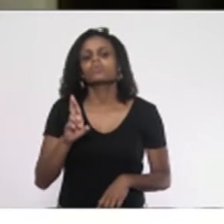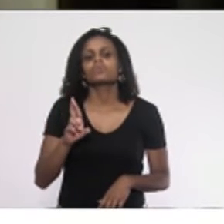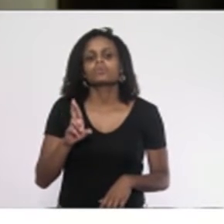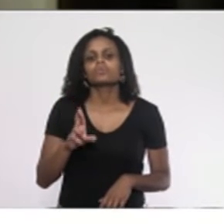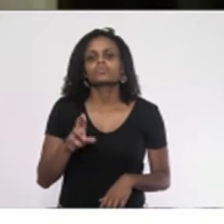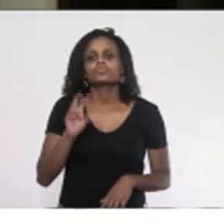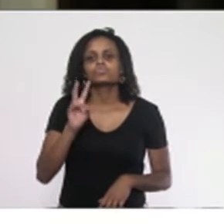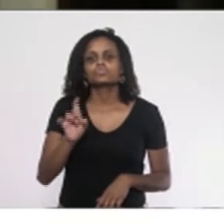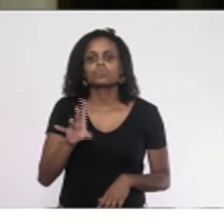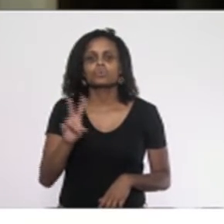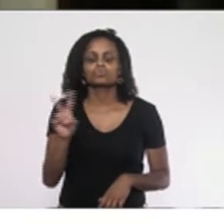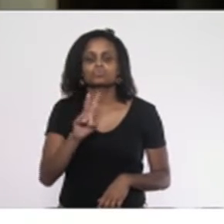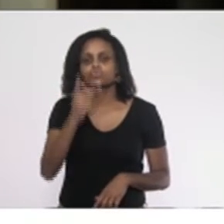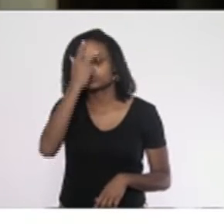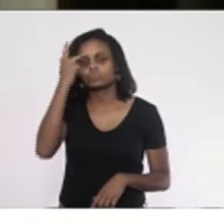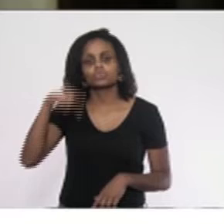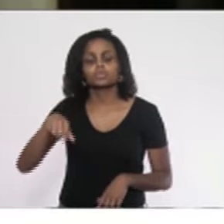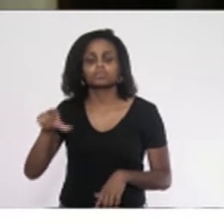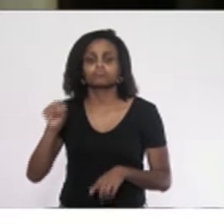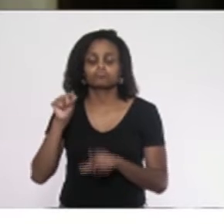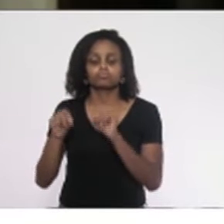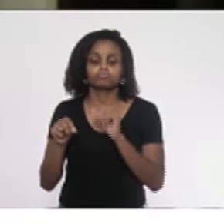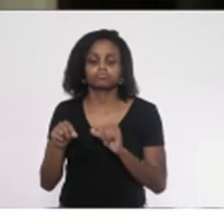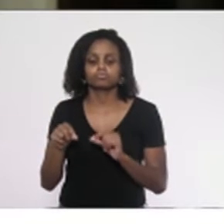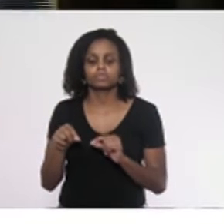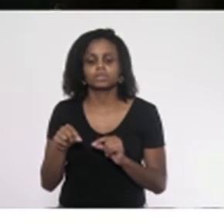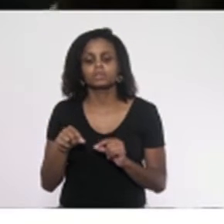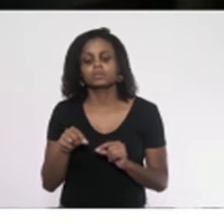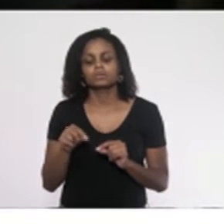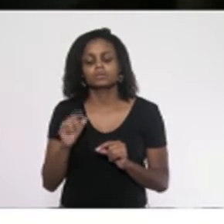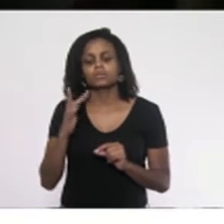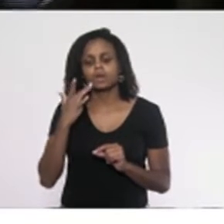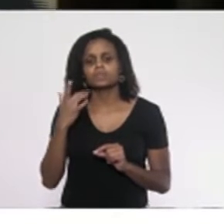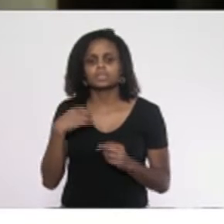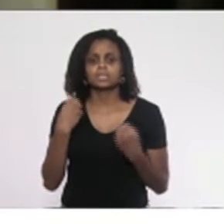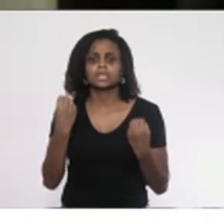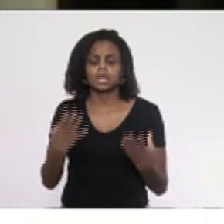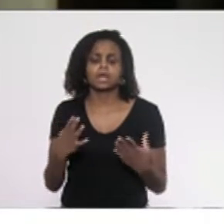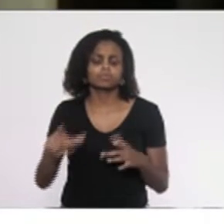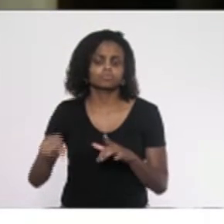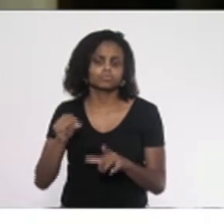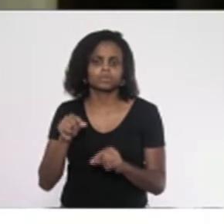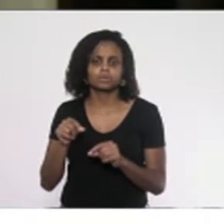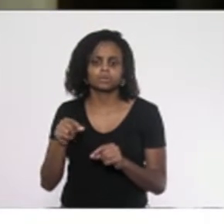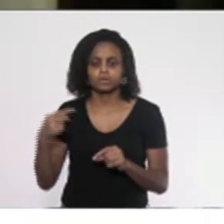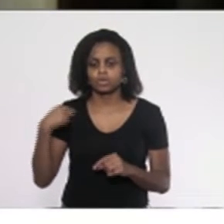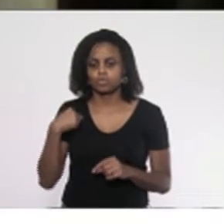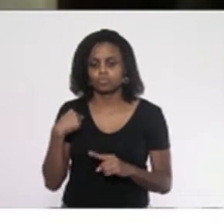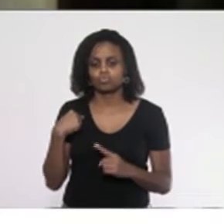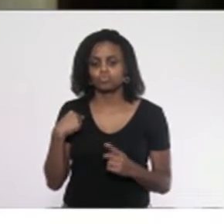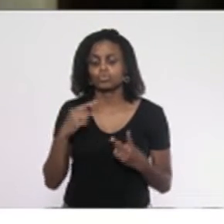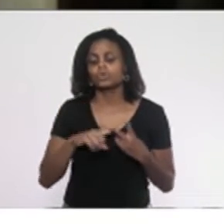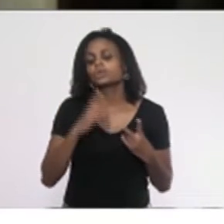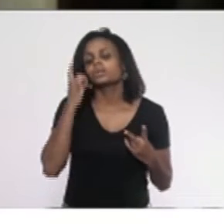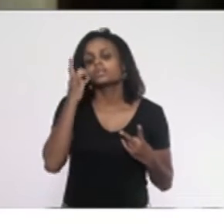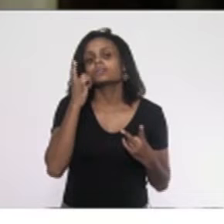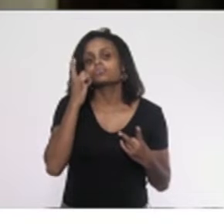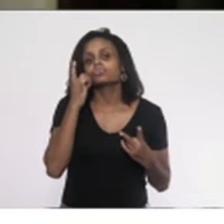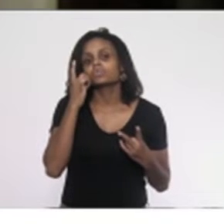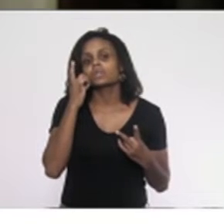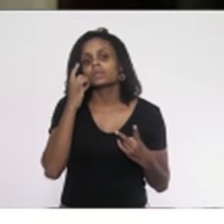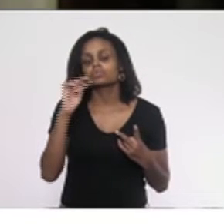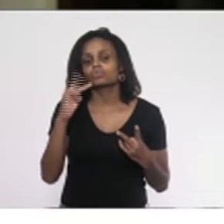Só 2 pessoas aqui destacaram, pelo menos que entregaram destaque. Eu e o